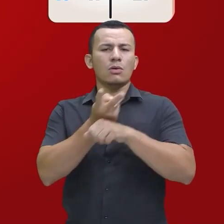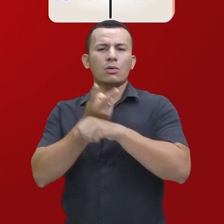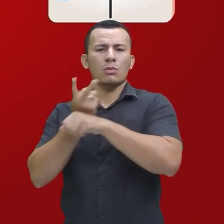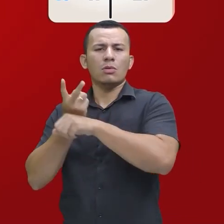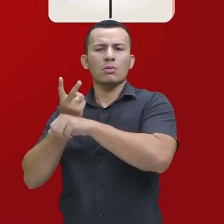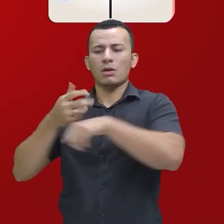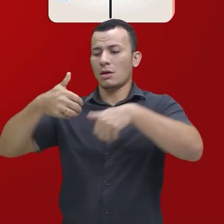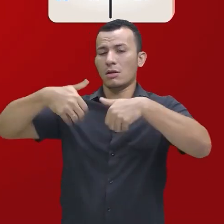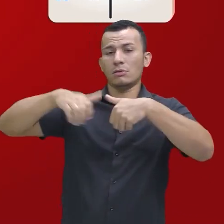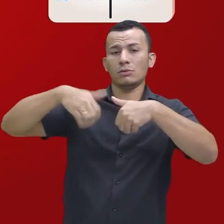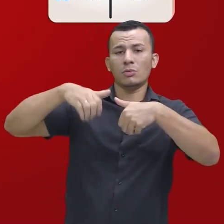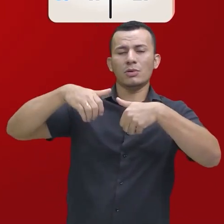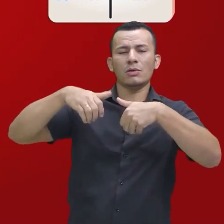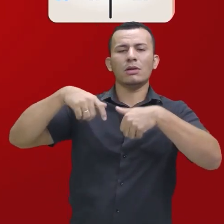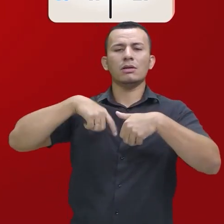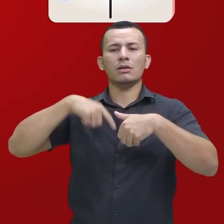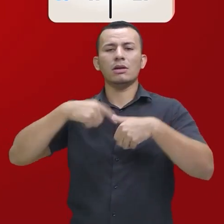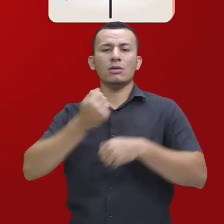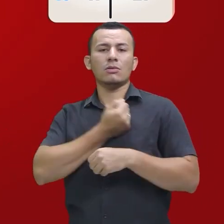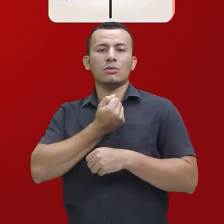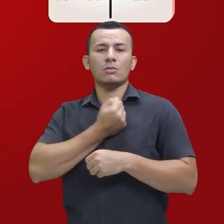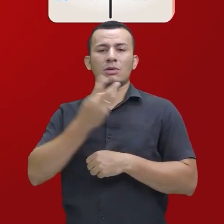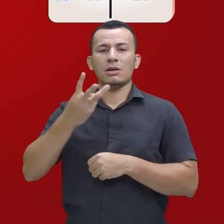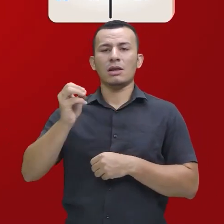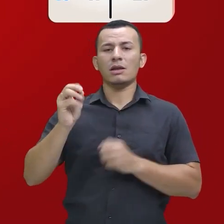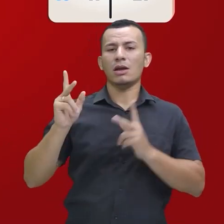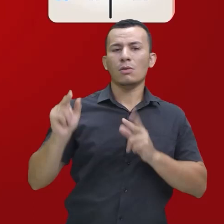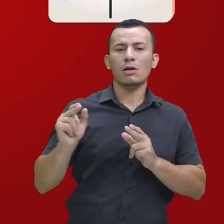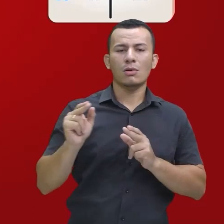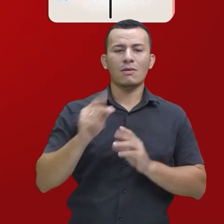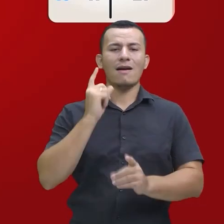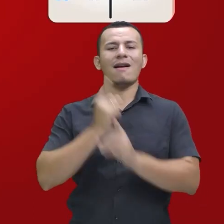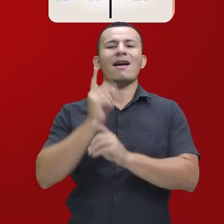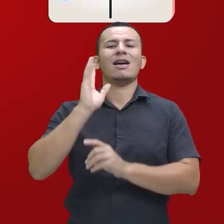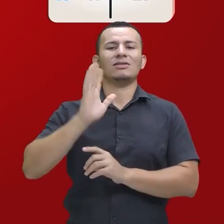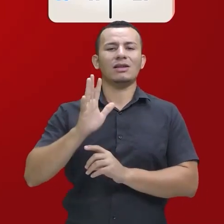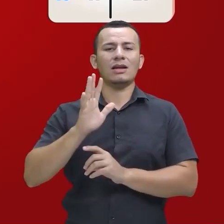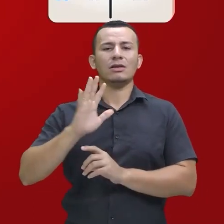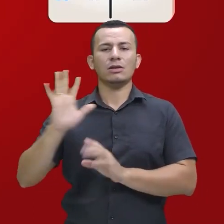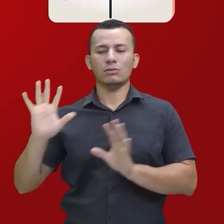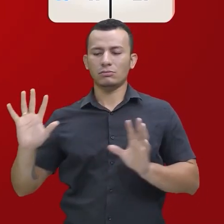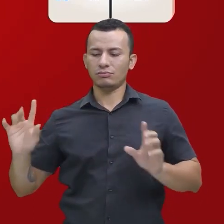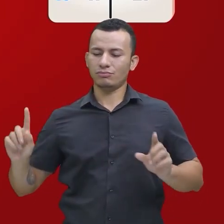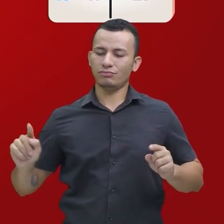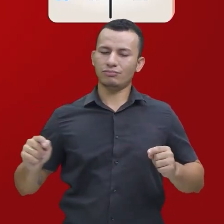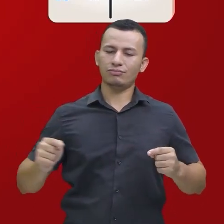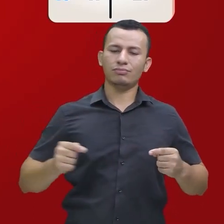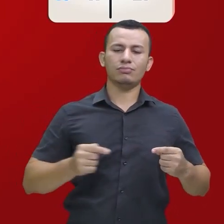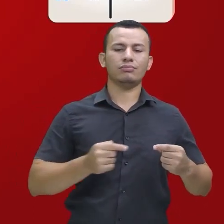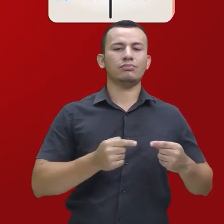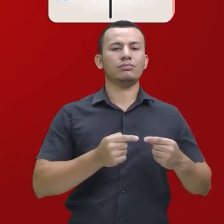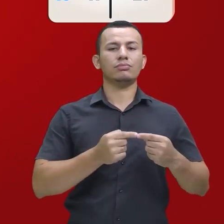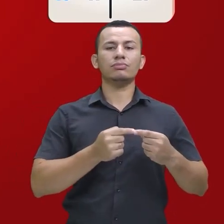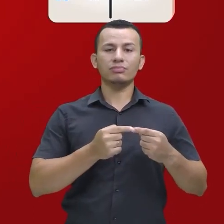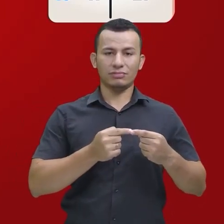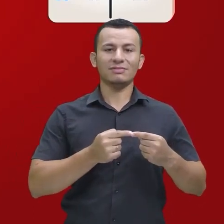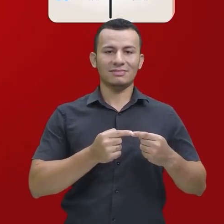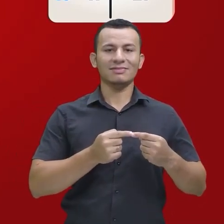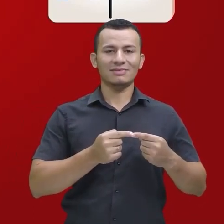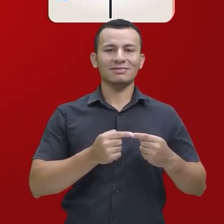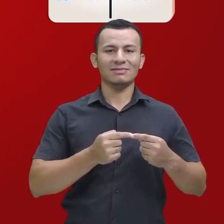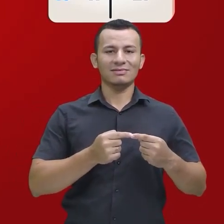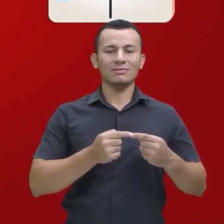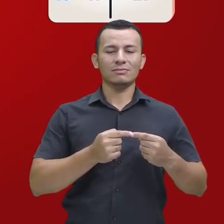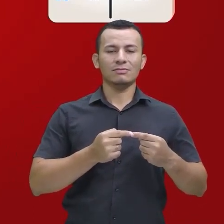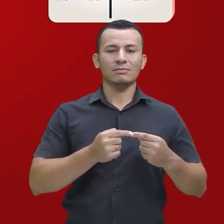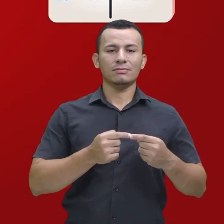dominó que está com 30. Encontrei. Eu vou trazer esse dominó para cá, para juntar com